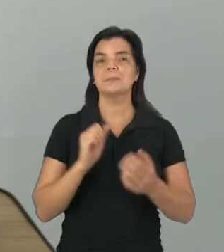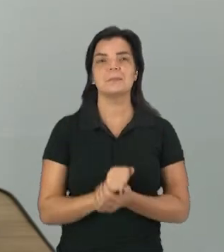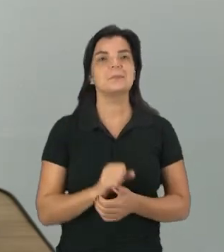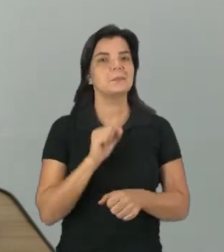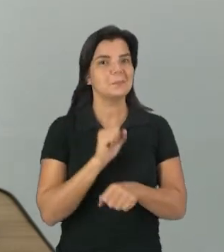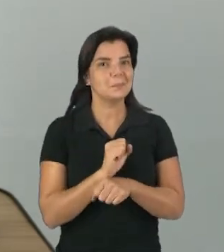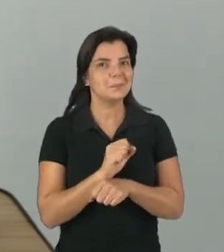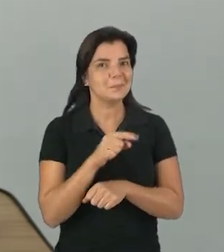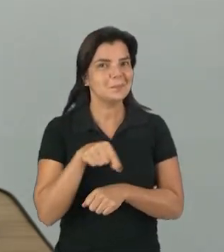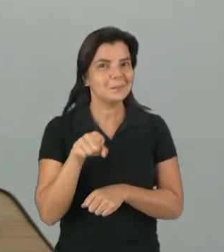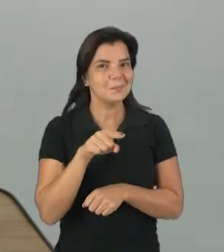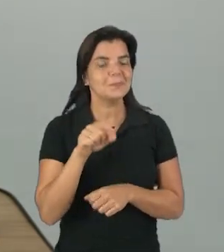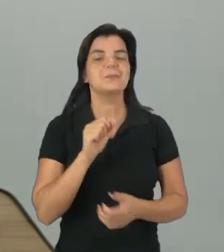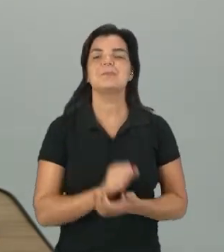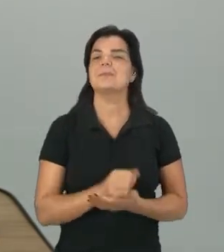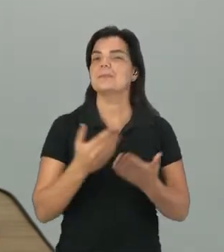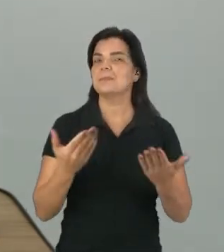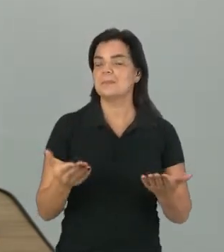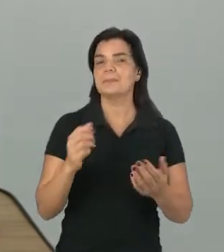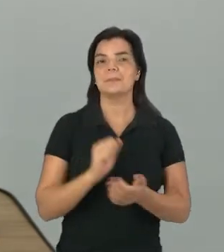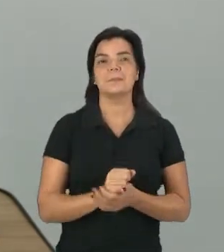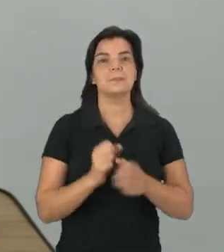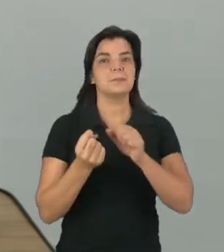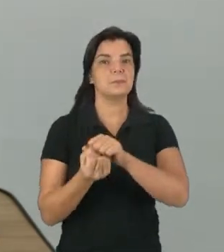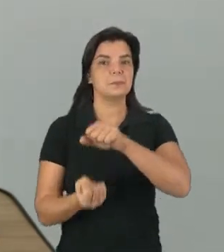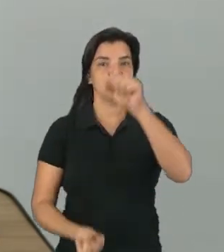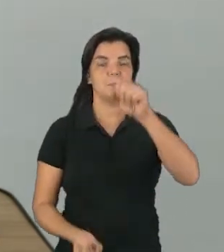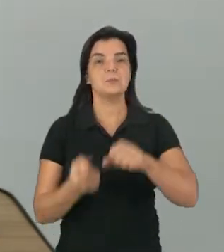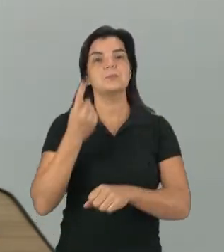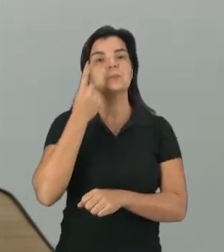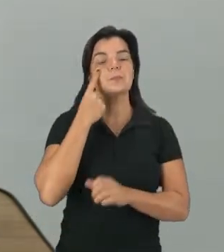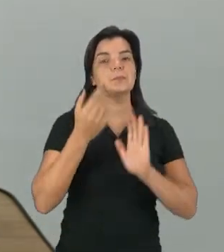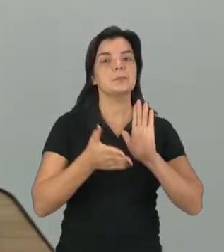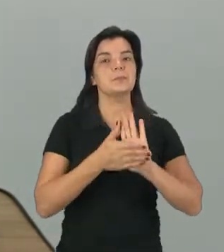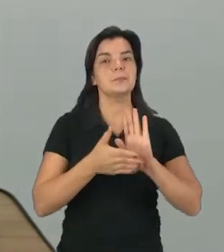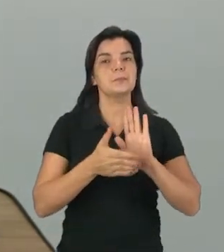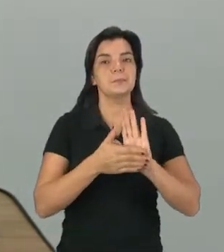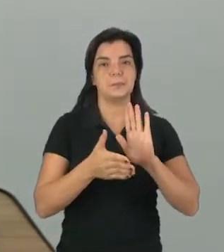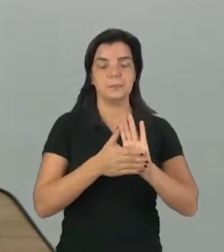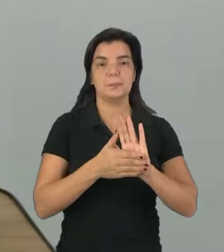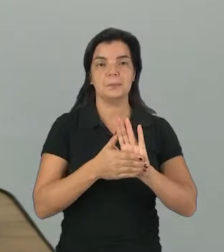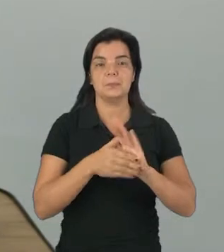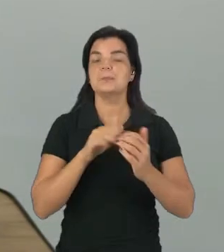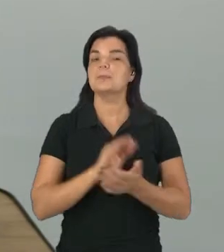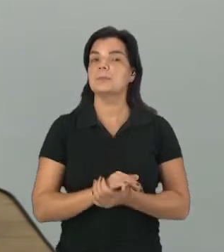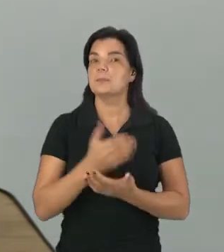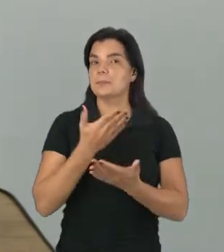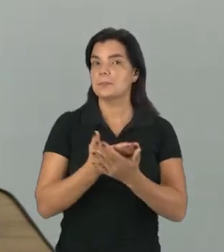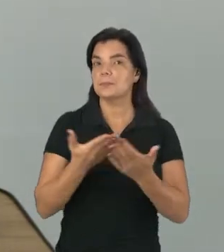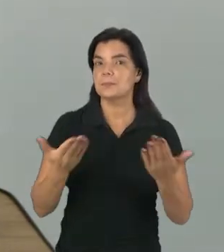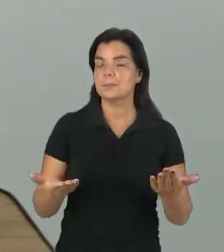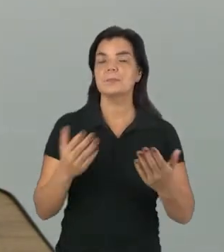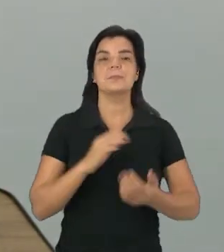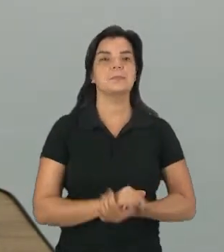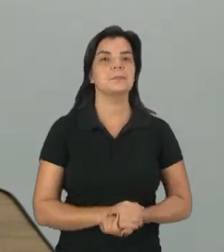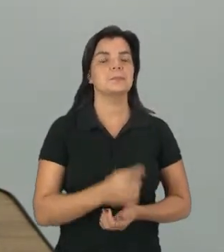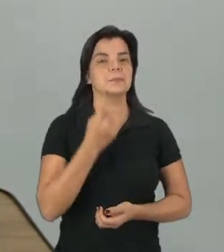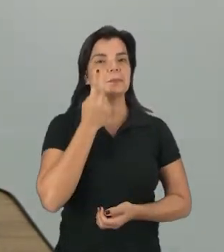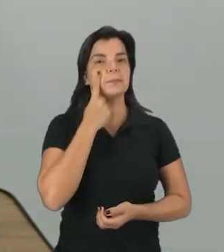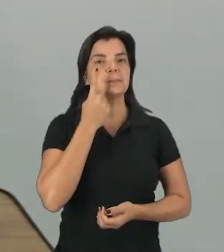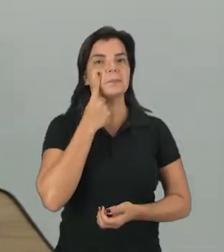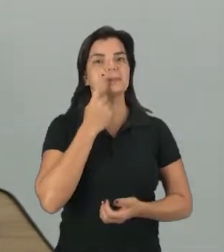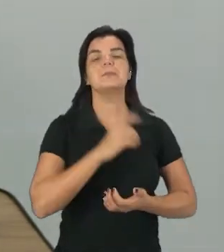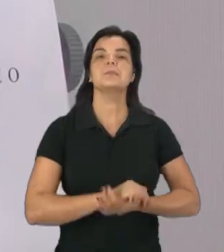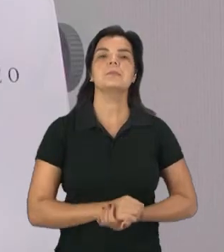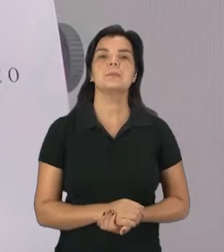Posso contar com vocês? Vamos então lá para o nosso cartaz e vermos as propostas que nós temos para os nossos estudos de hoje. Observem